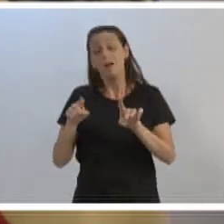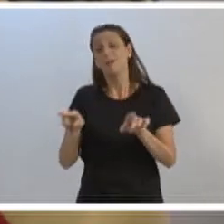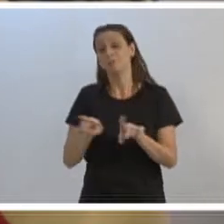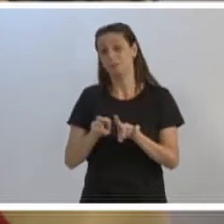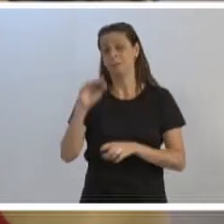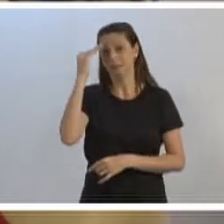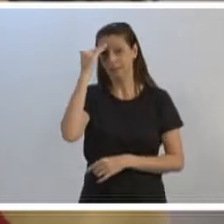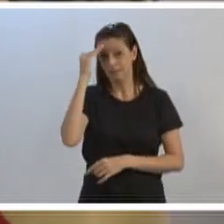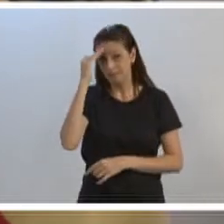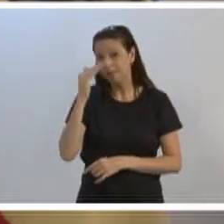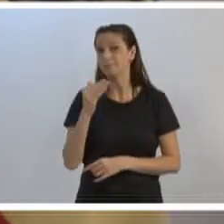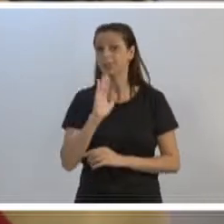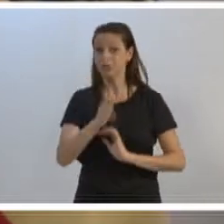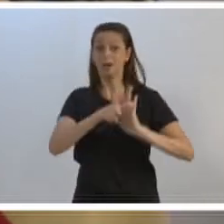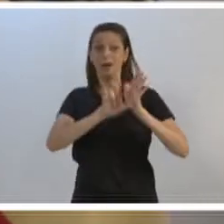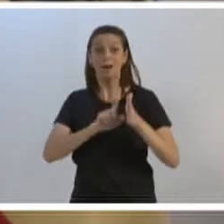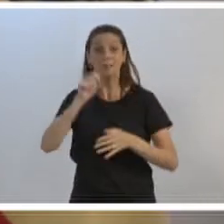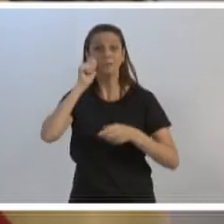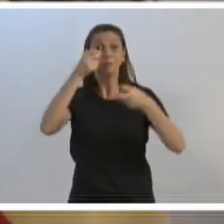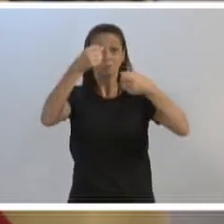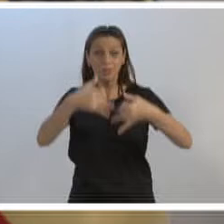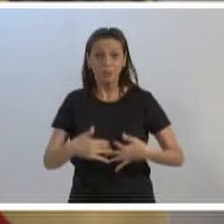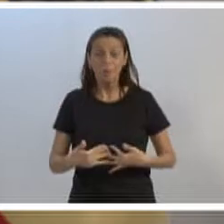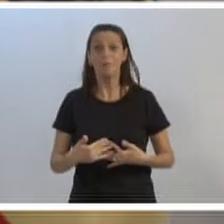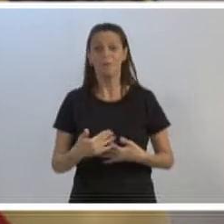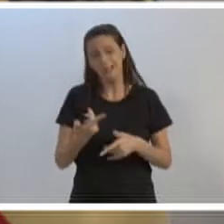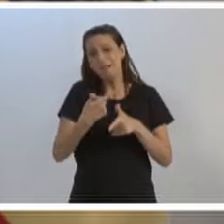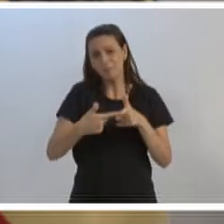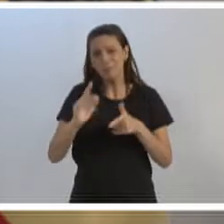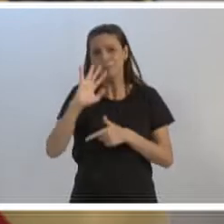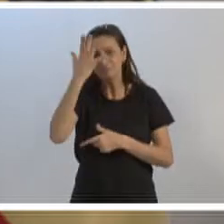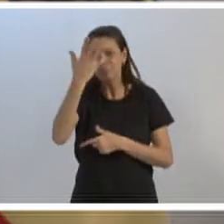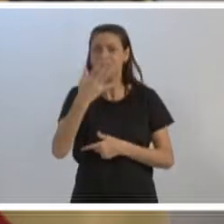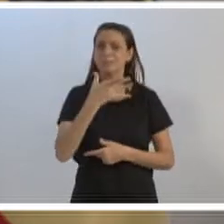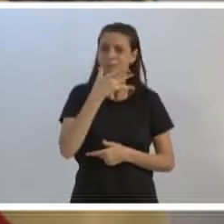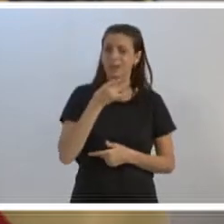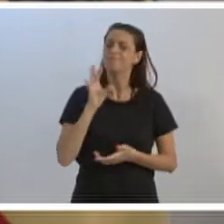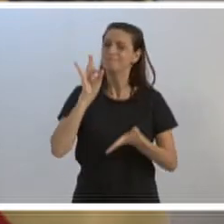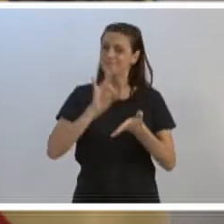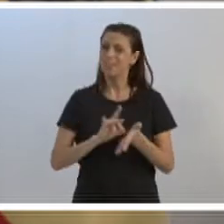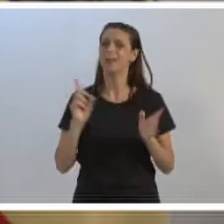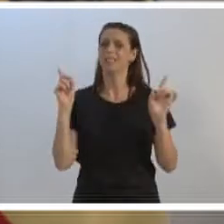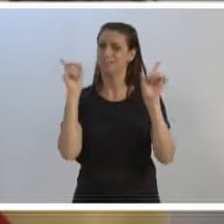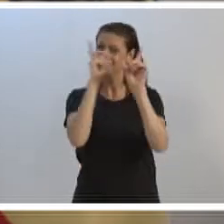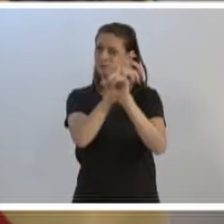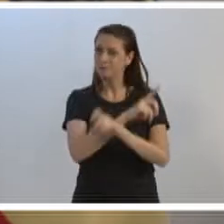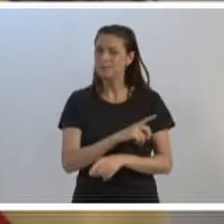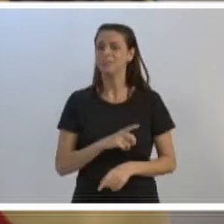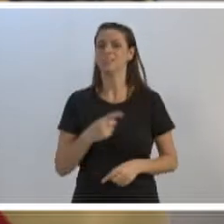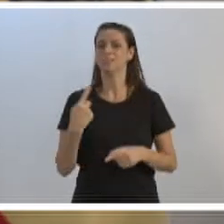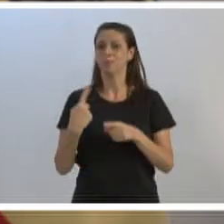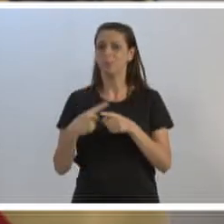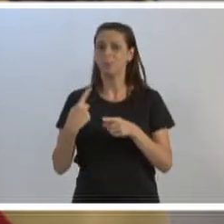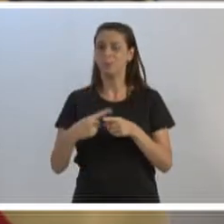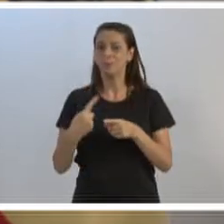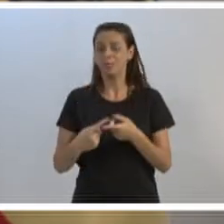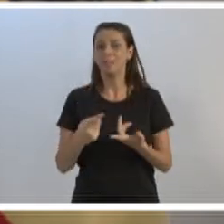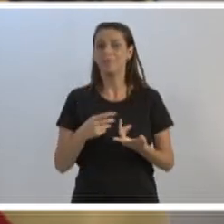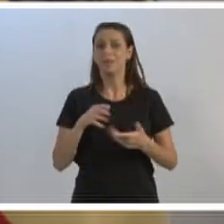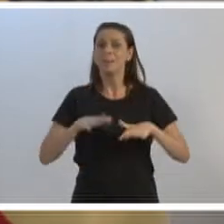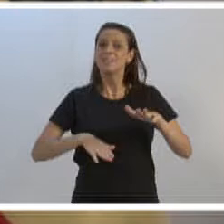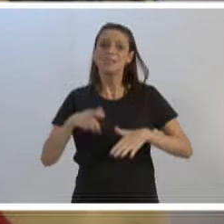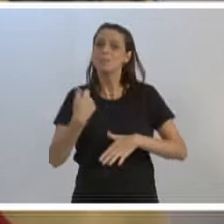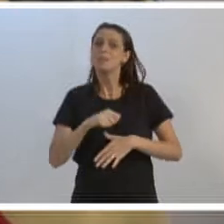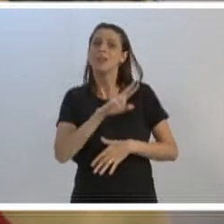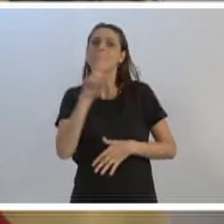essas problemáticas apresentadas e por, ao meu ver, tem uma certa dificuldade com essa questão do princípio da